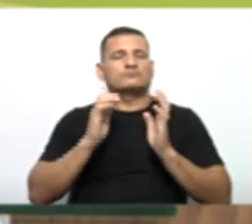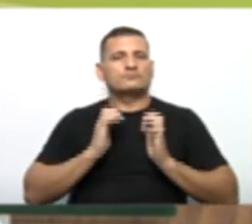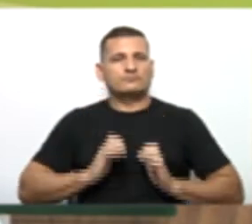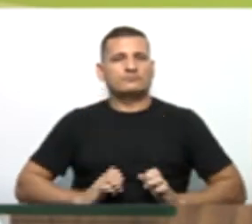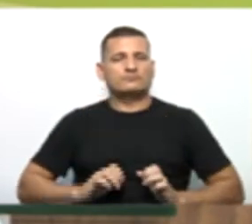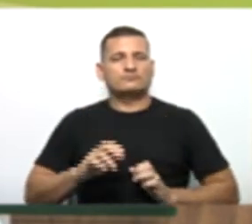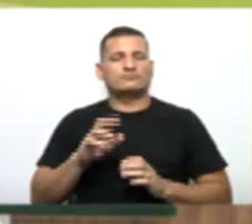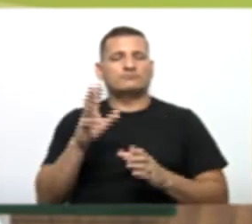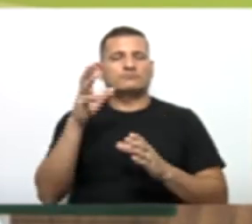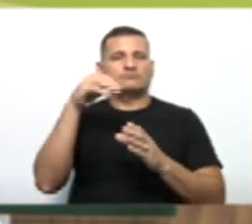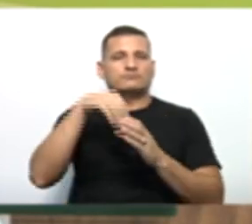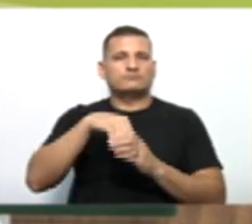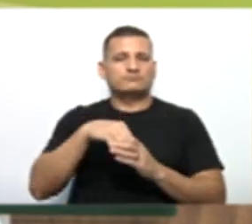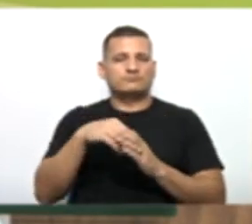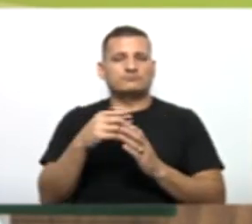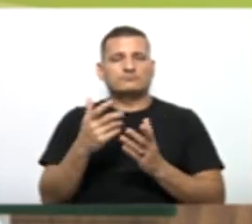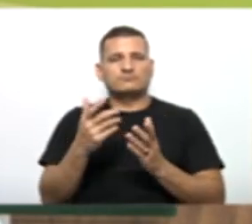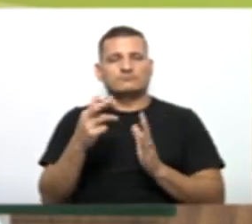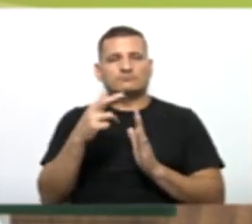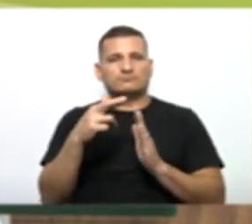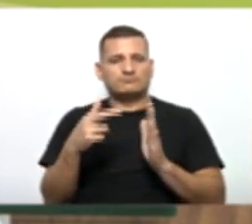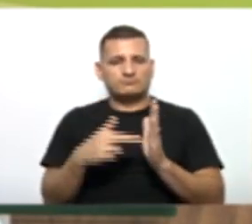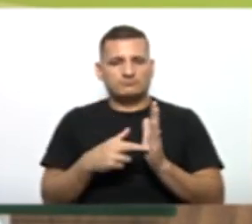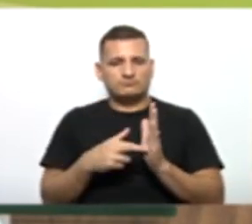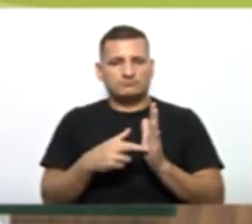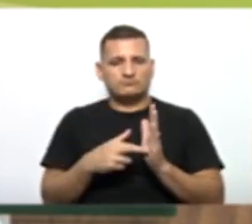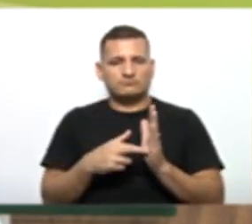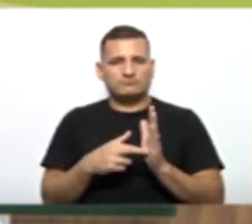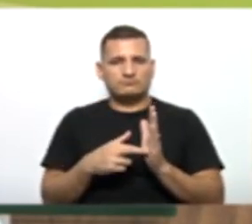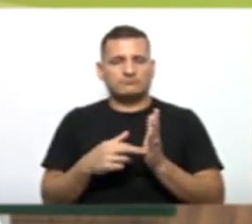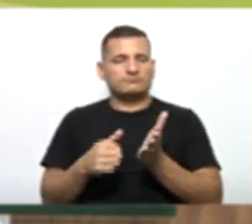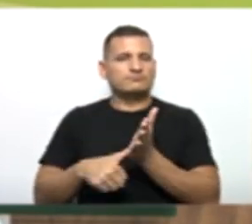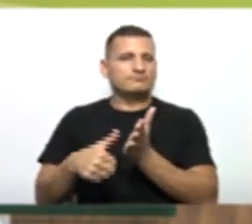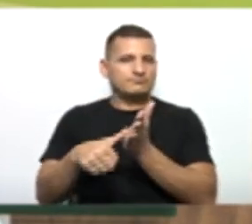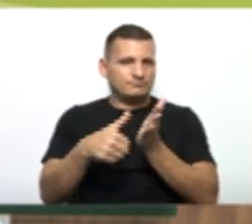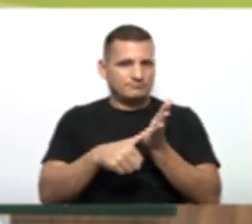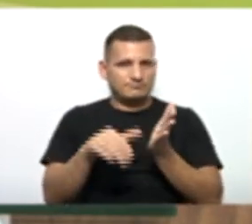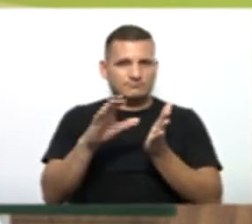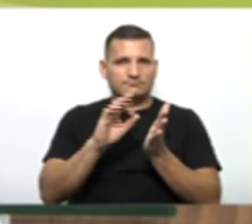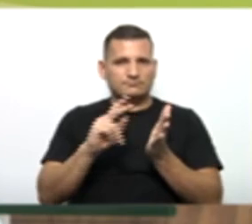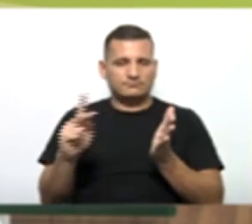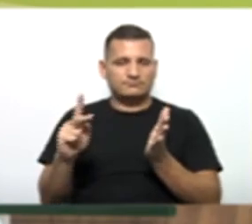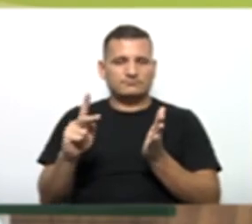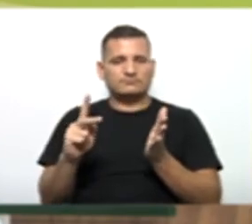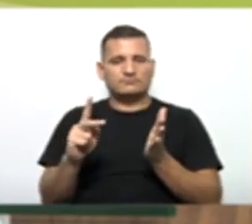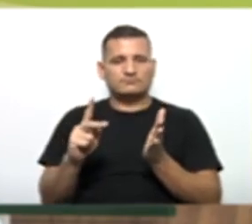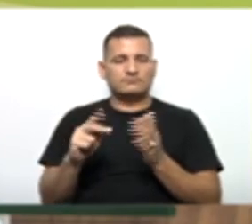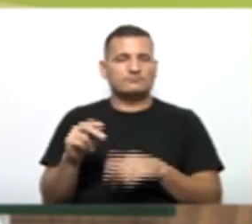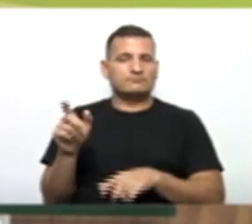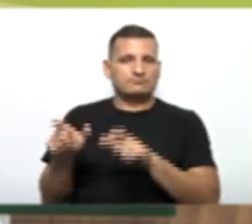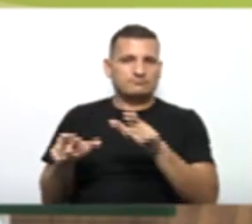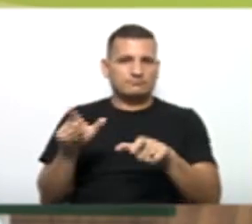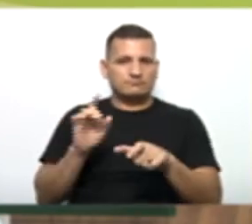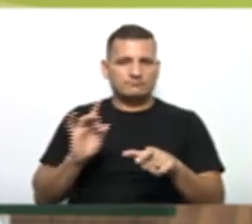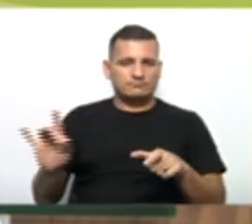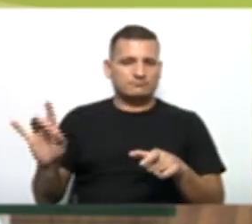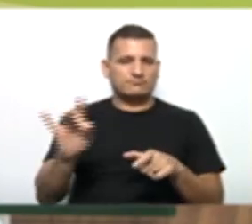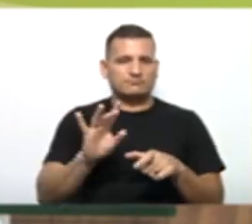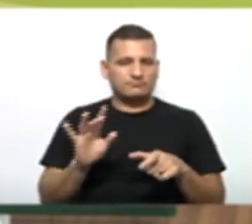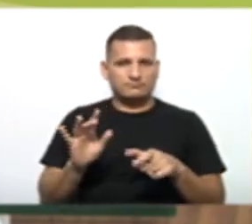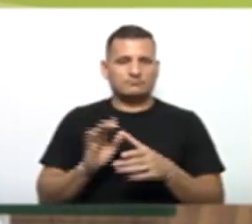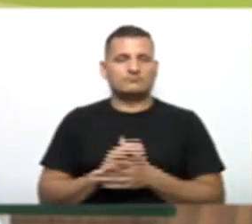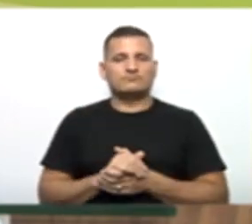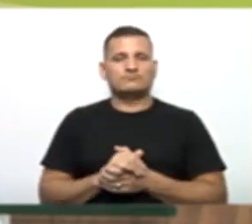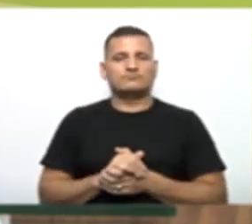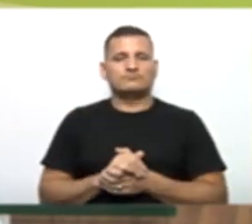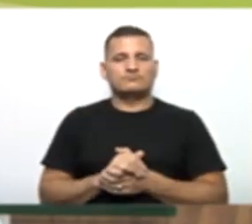vão nortear a cooperativa quais são os princípios éticos individuais aquelas das